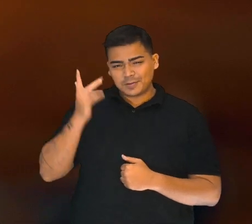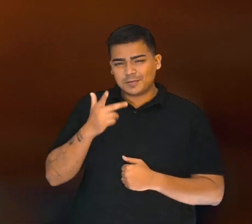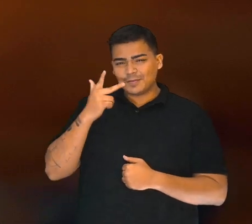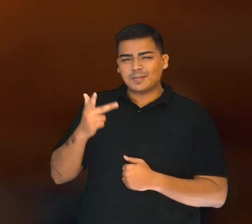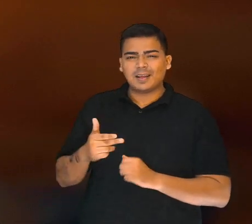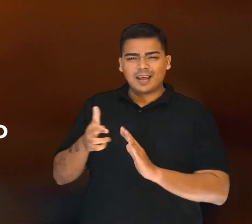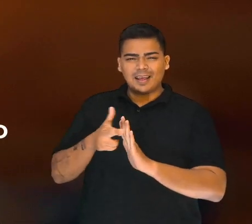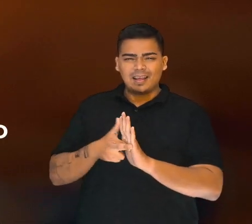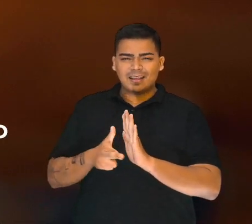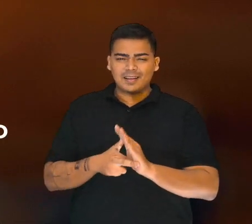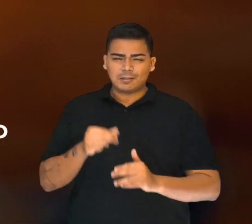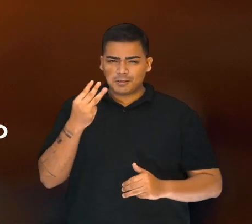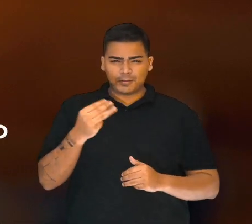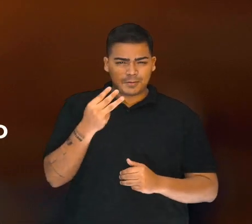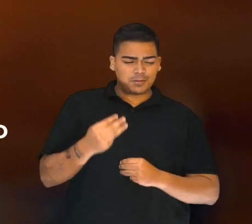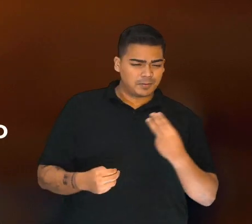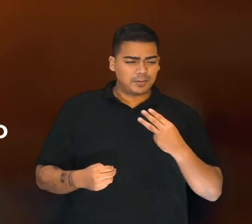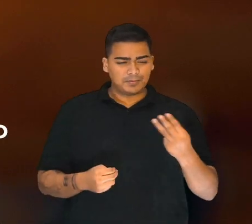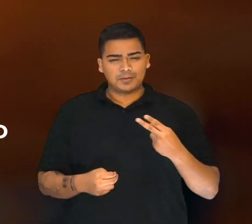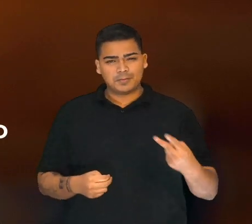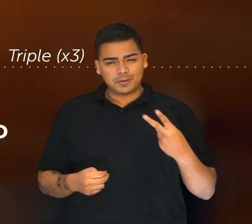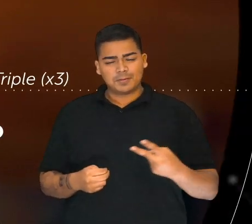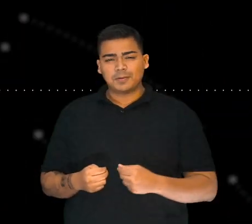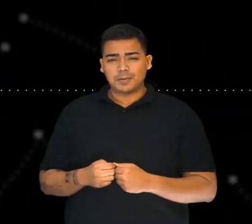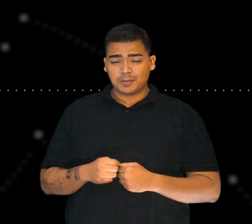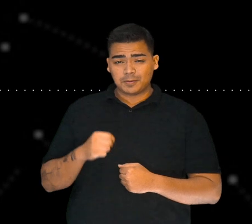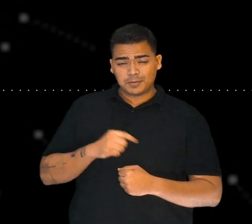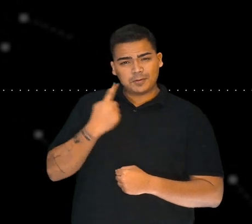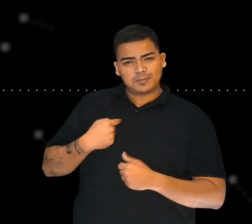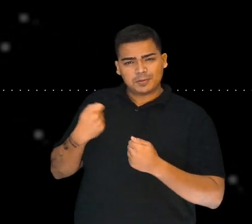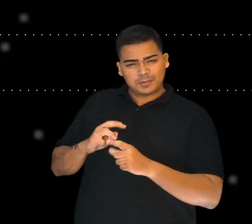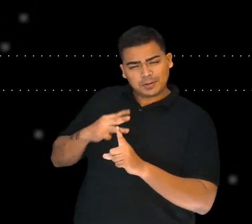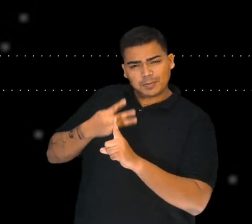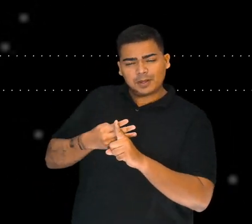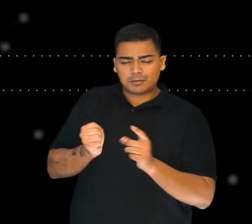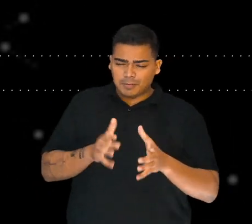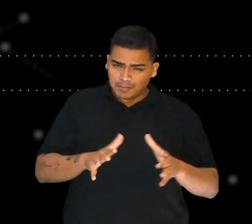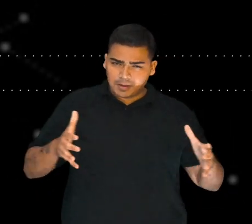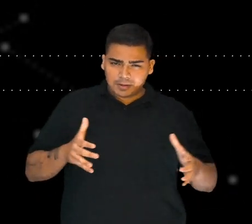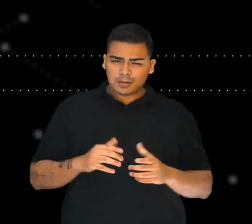regra do triple, double, double, double, para chegar no IPO, que é triplicar de tamanho,